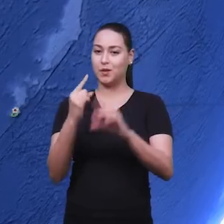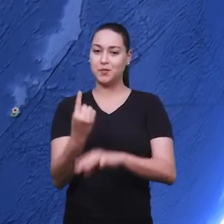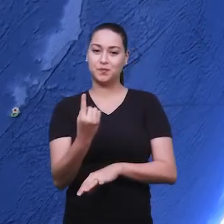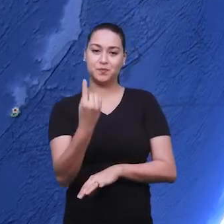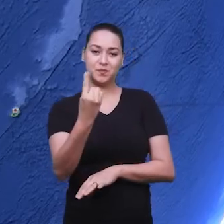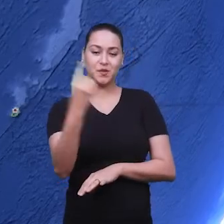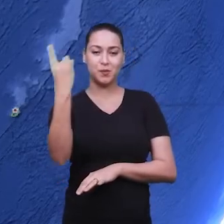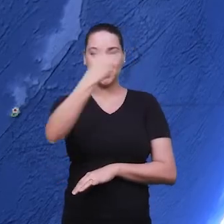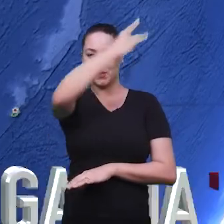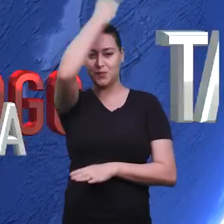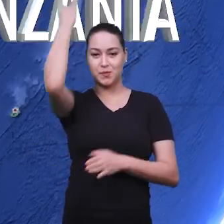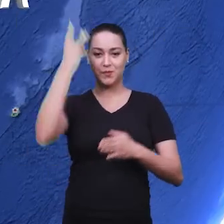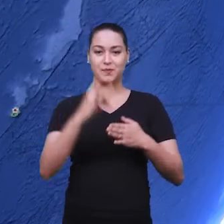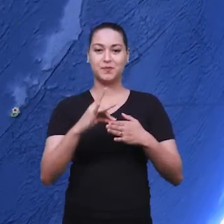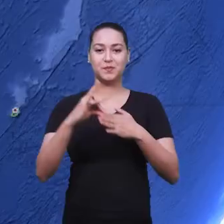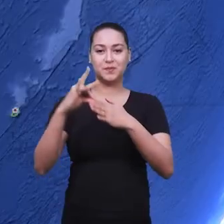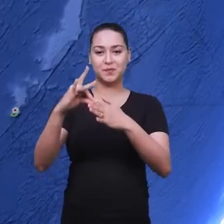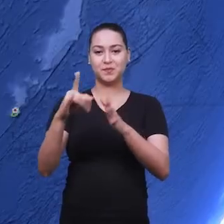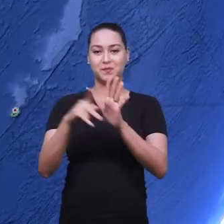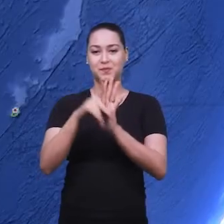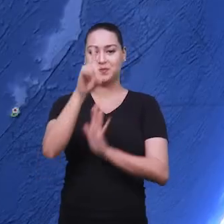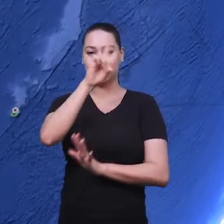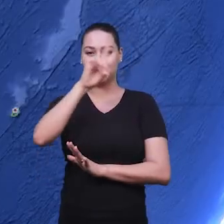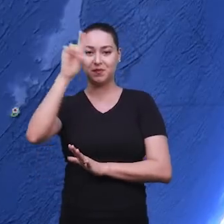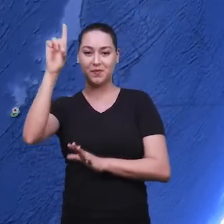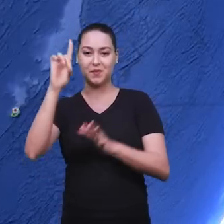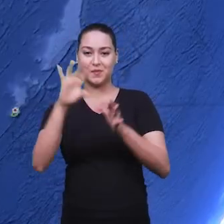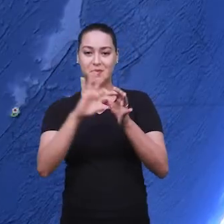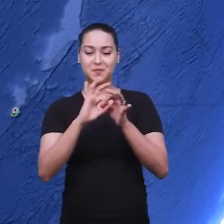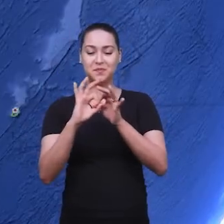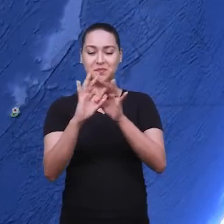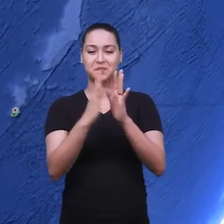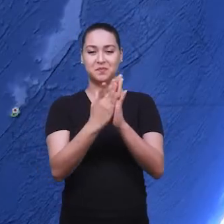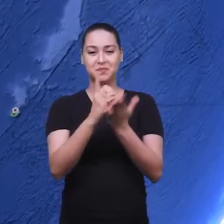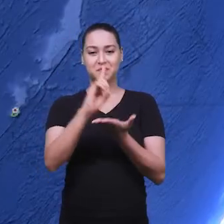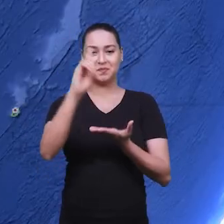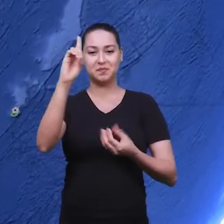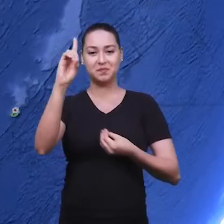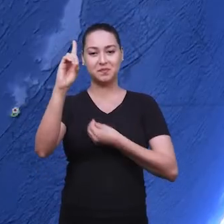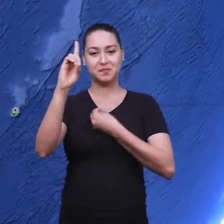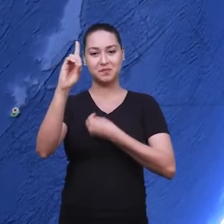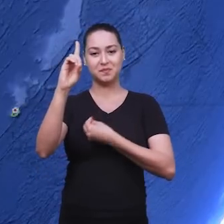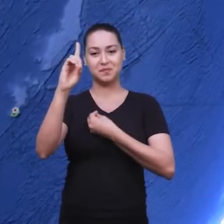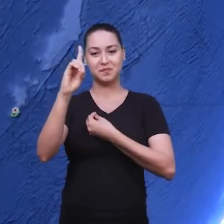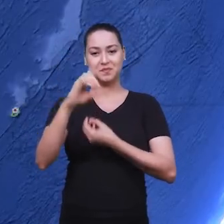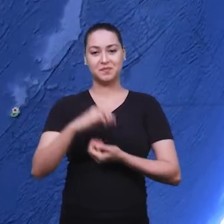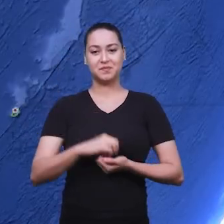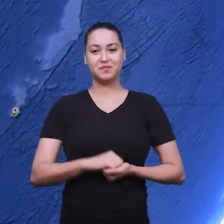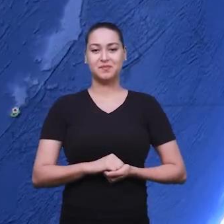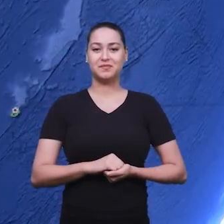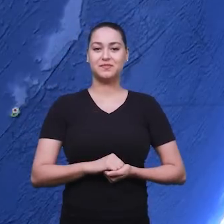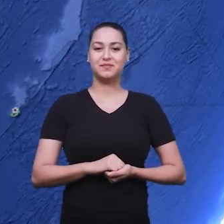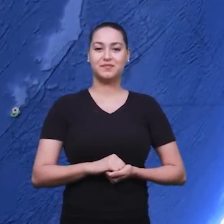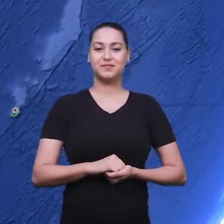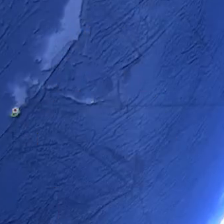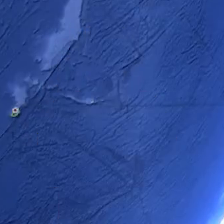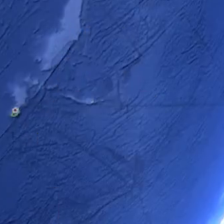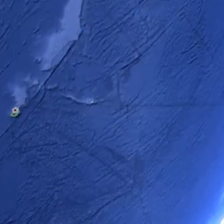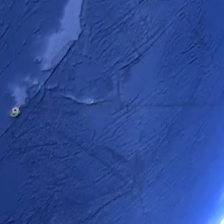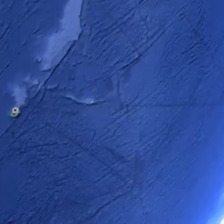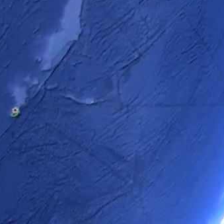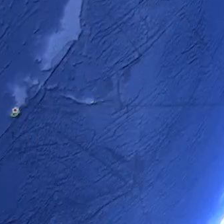pela direção do Espírito Santo de Deus e unidas pela Palavra Viva.